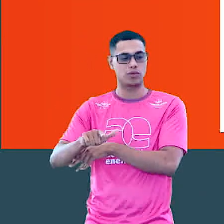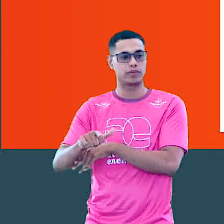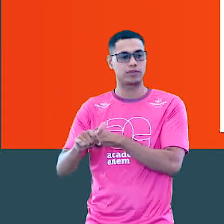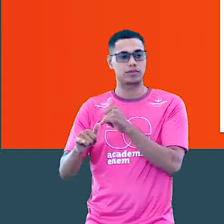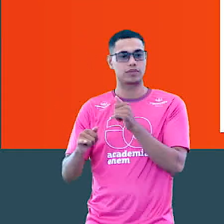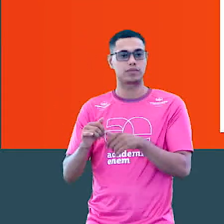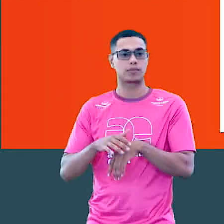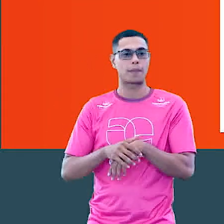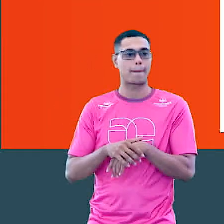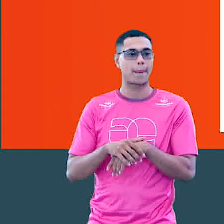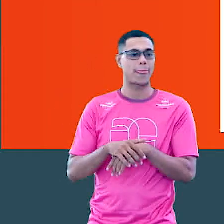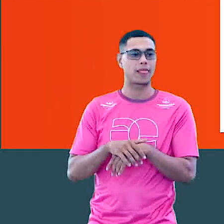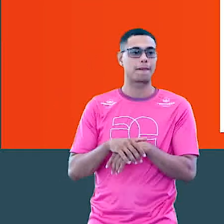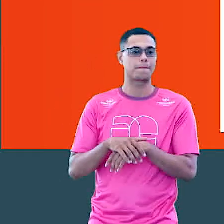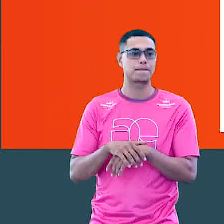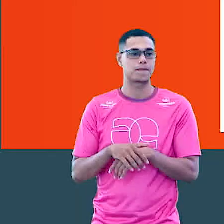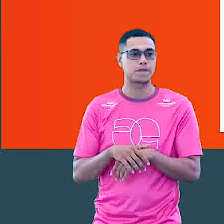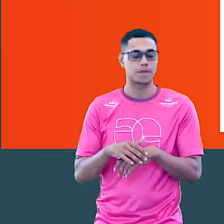Quantas vezes?